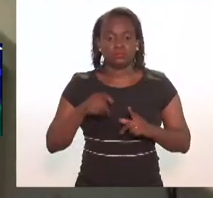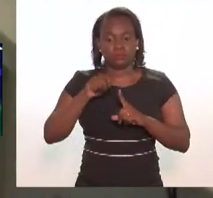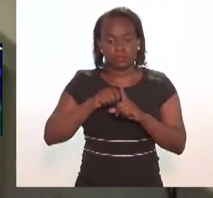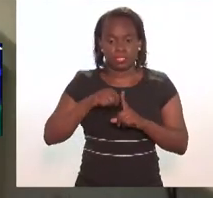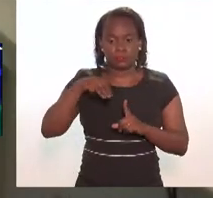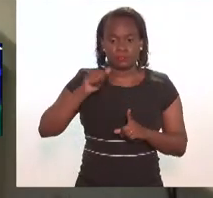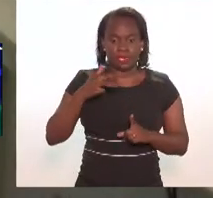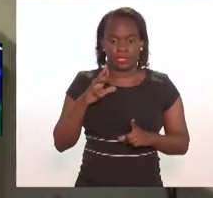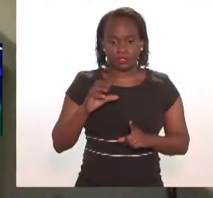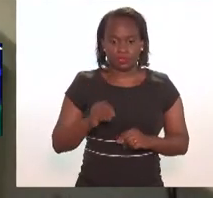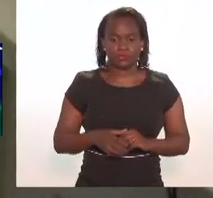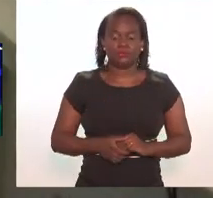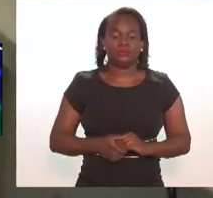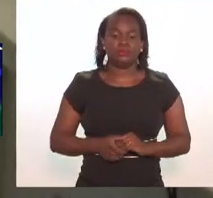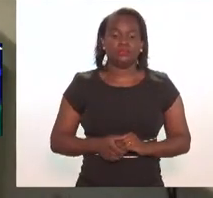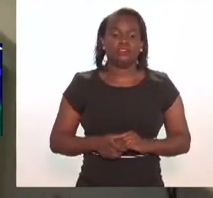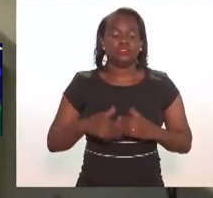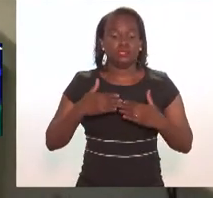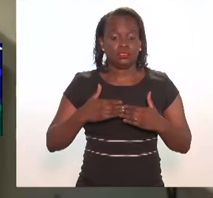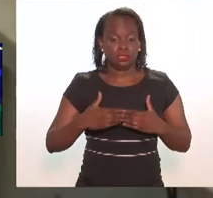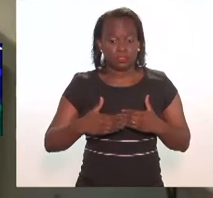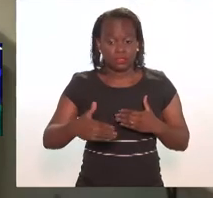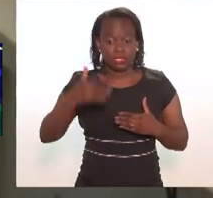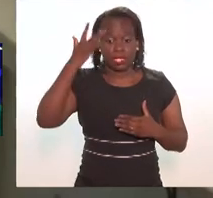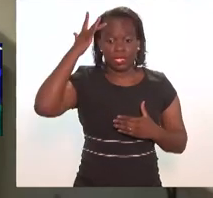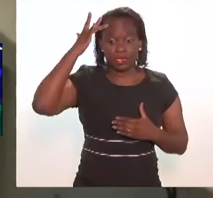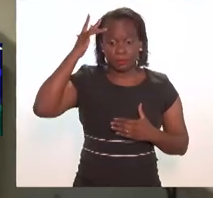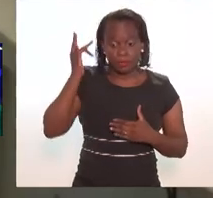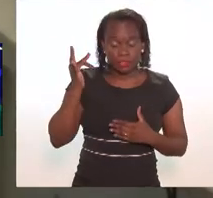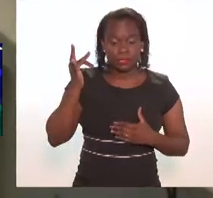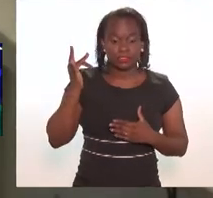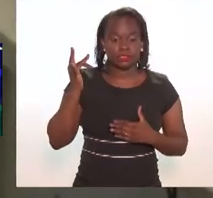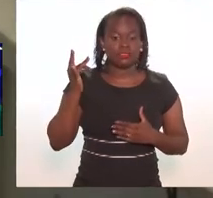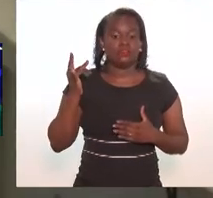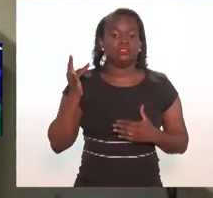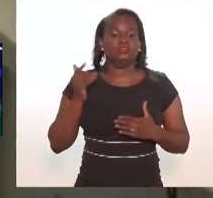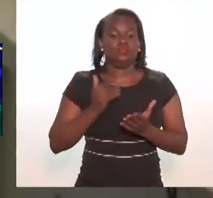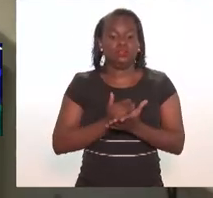de março. A partir de amanhã,